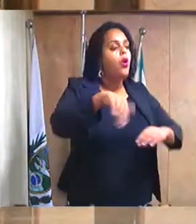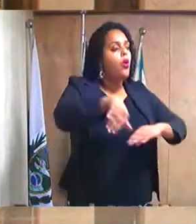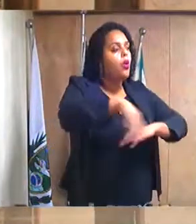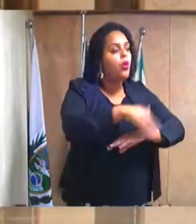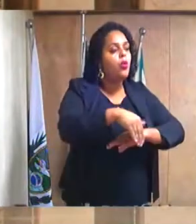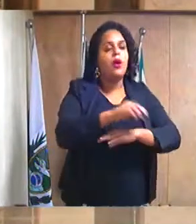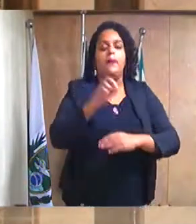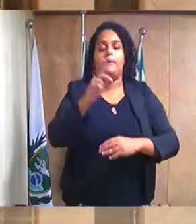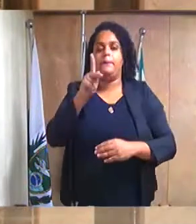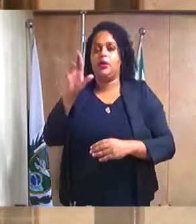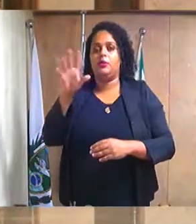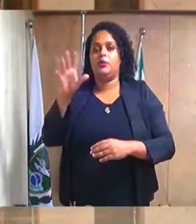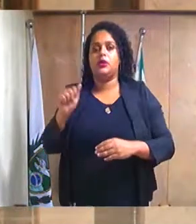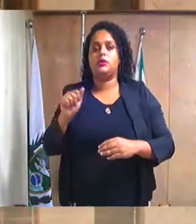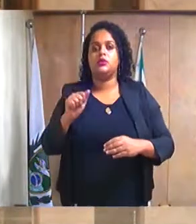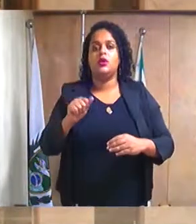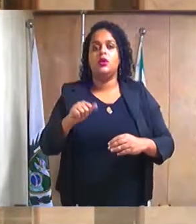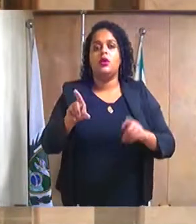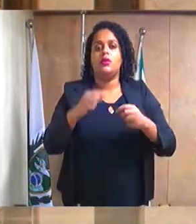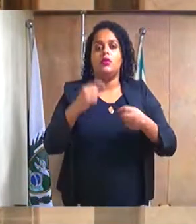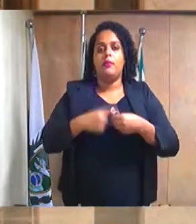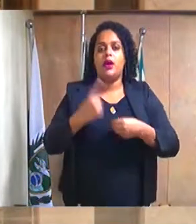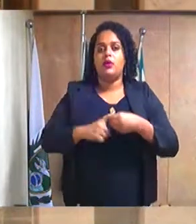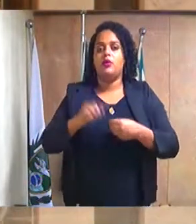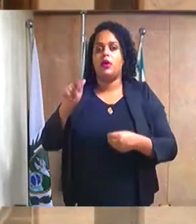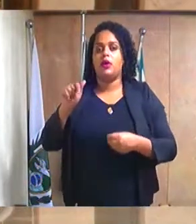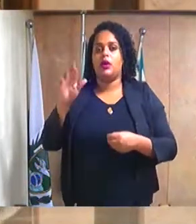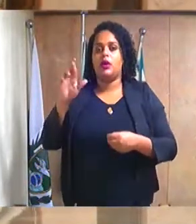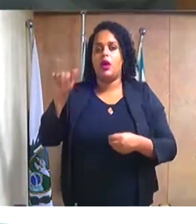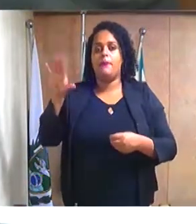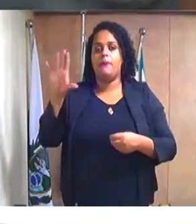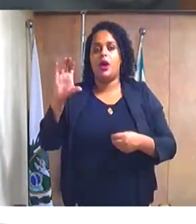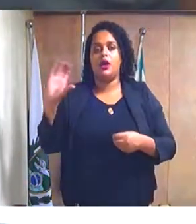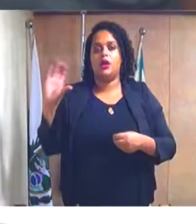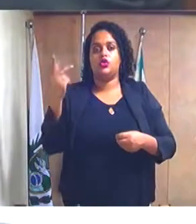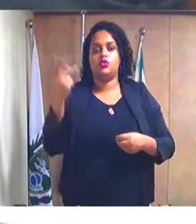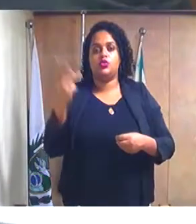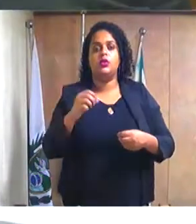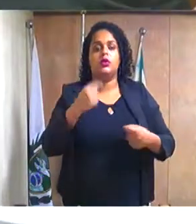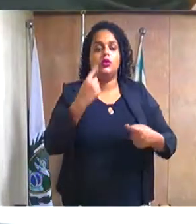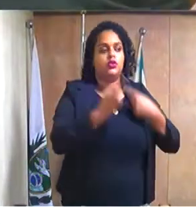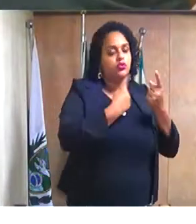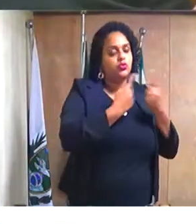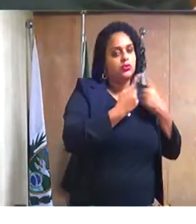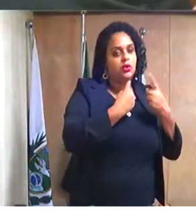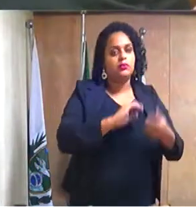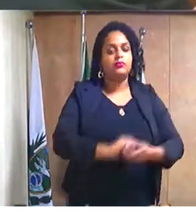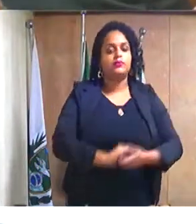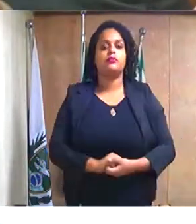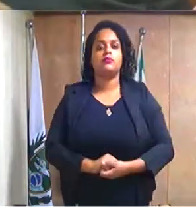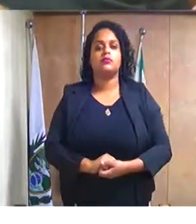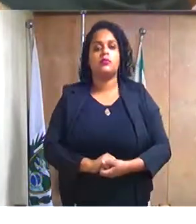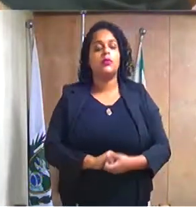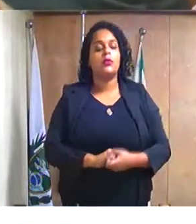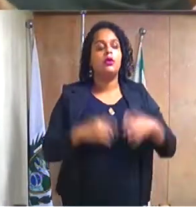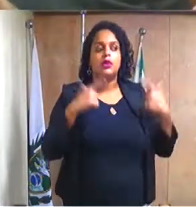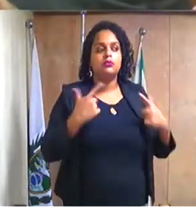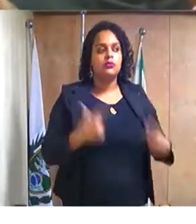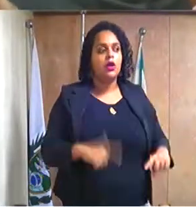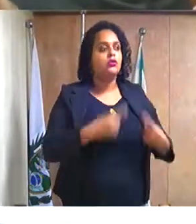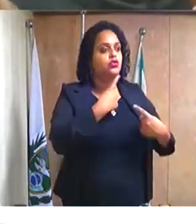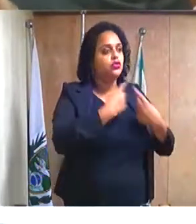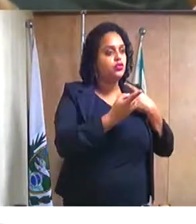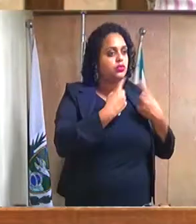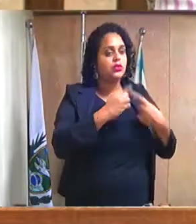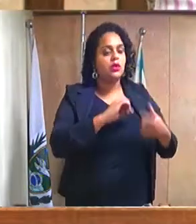Preto, bairro Gramacho, 1º distrito deste município. A matéria encontra-se em discussão. Não havendo quem queira discutir